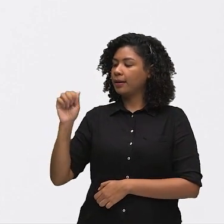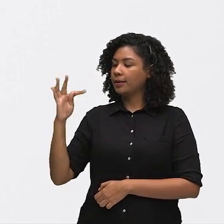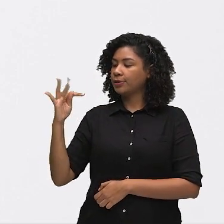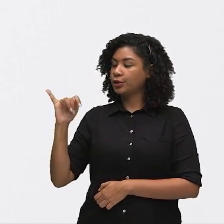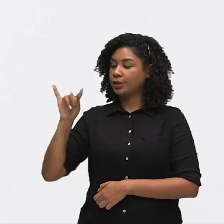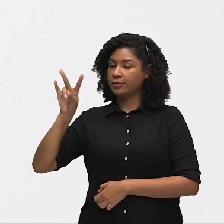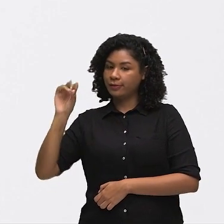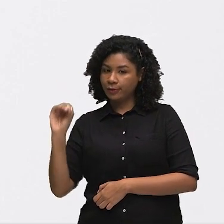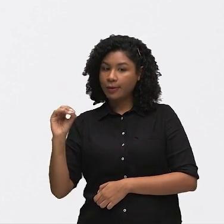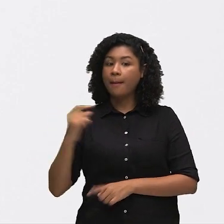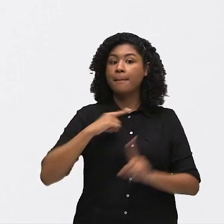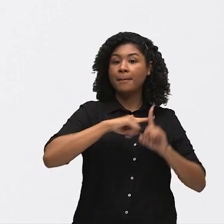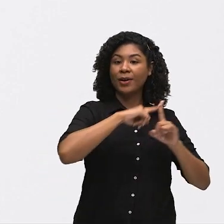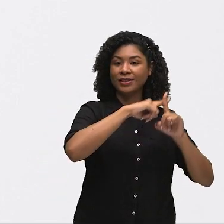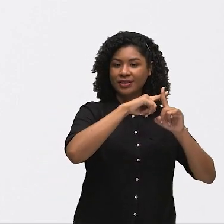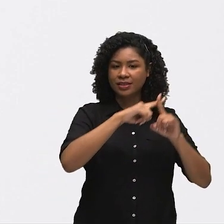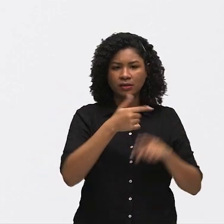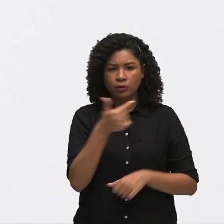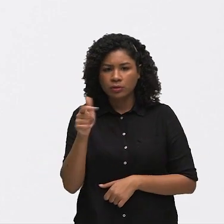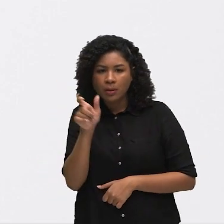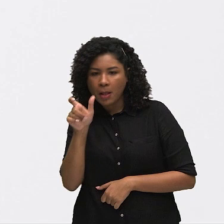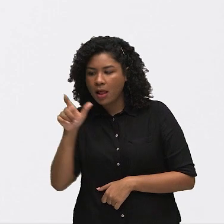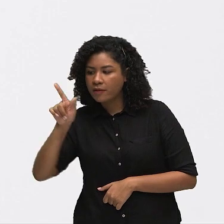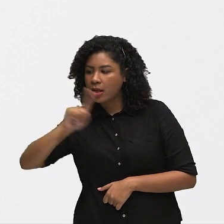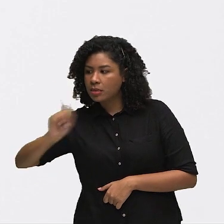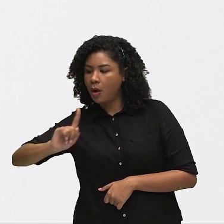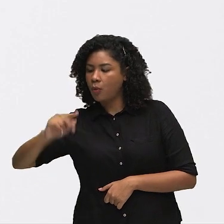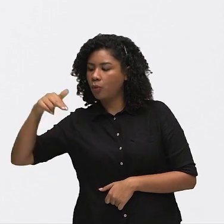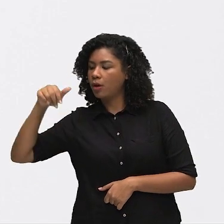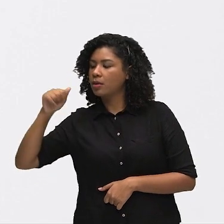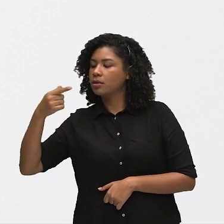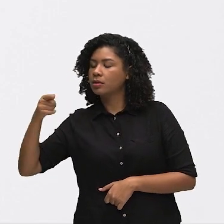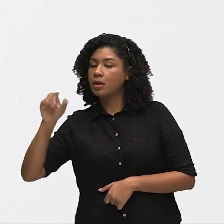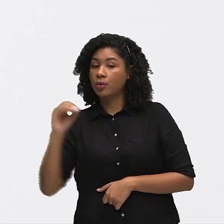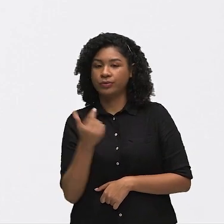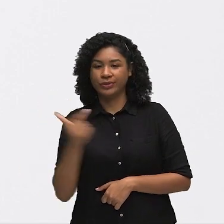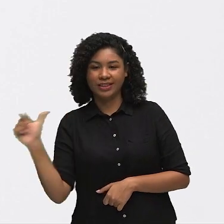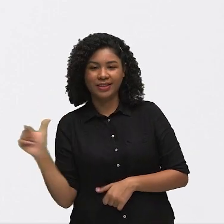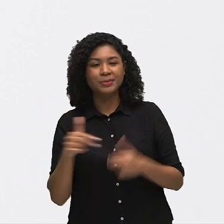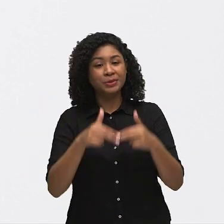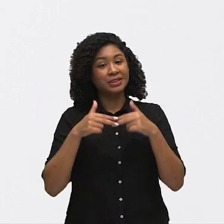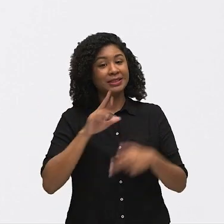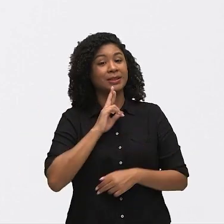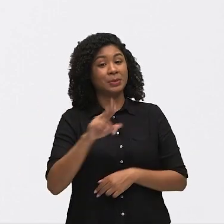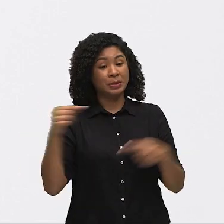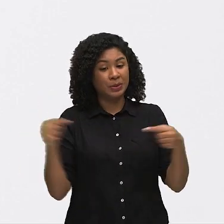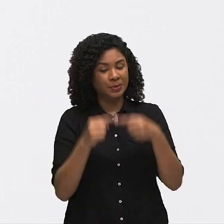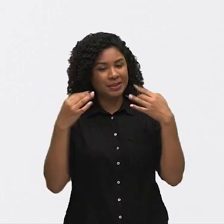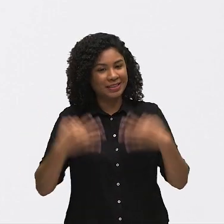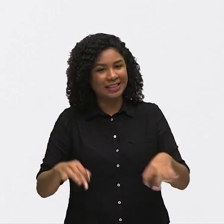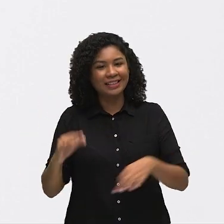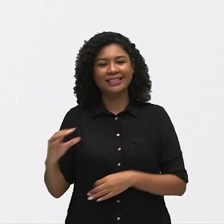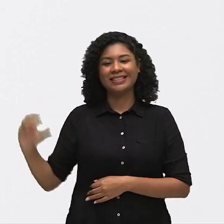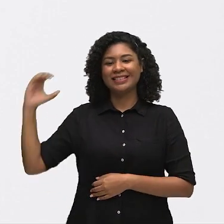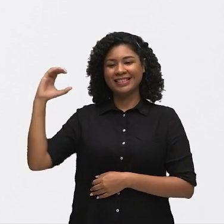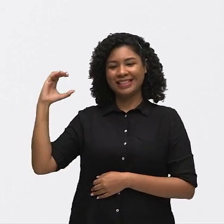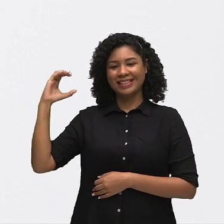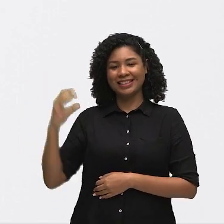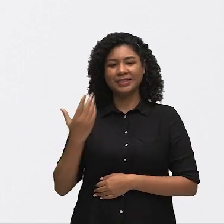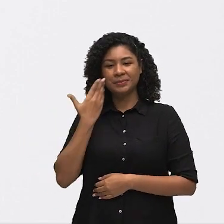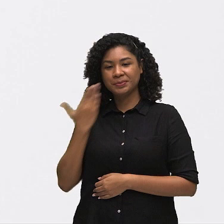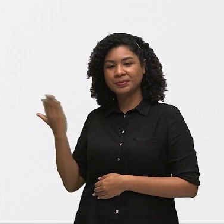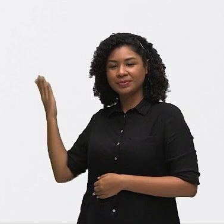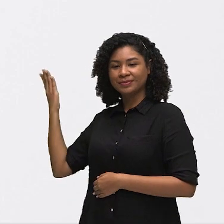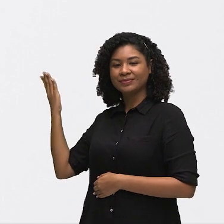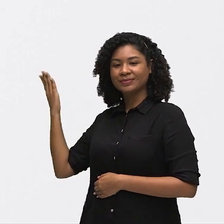considerando essa ordem que a gente acabou de observar, a gente tem essa resposta na alternativa C. Olhem aqui. Imperativo